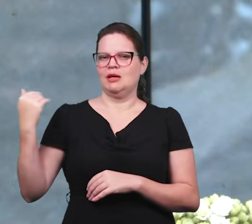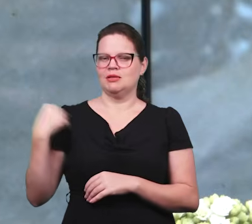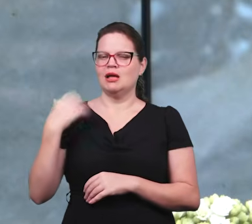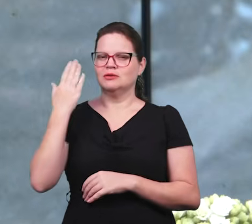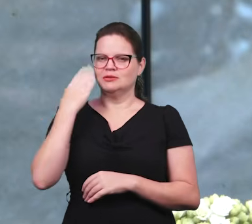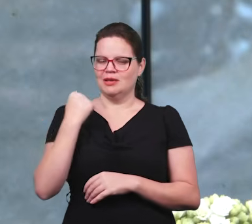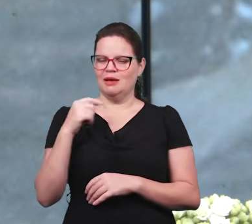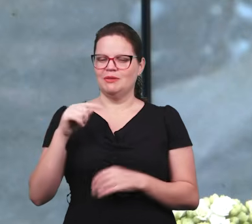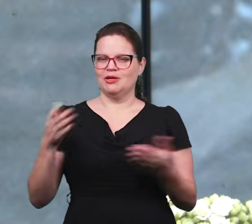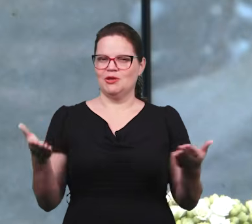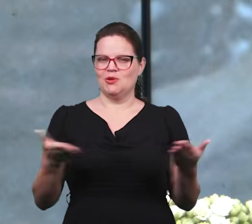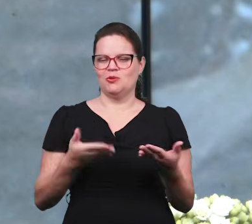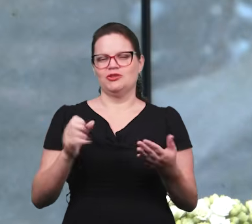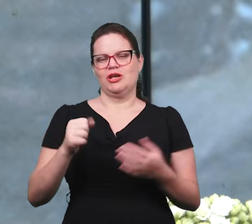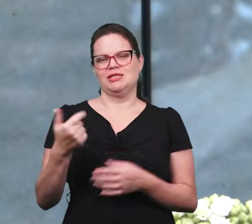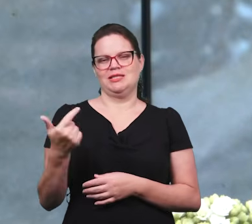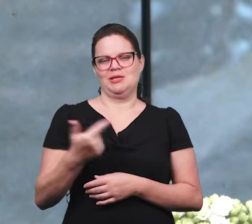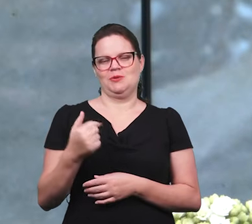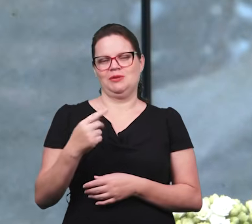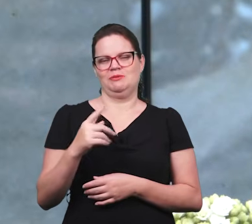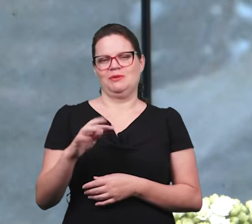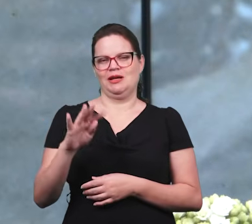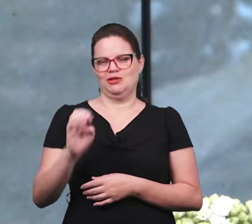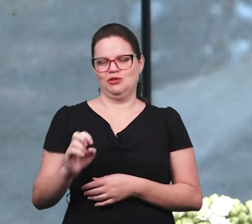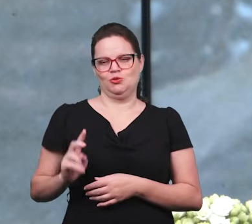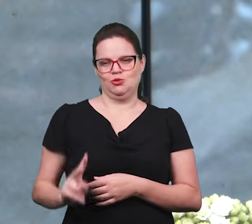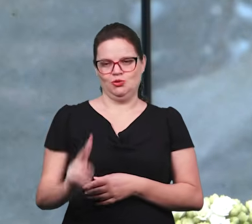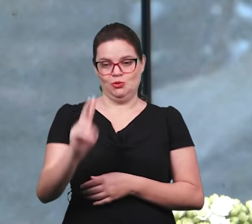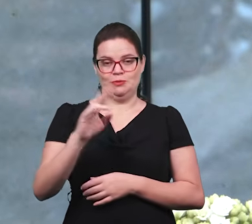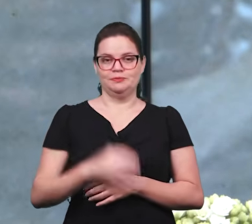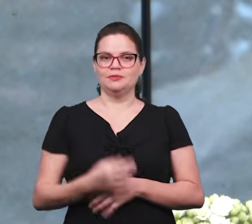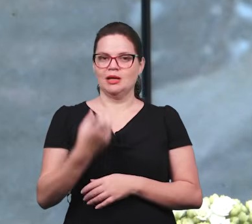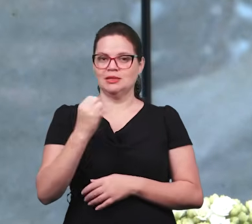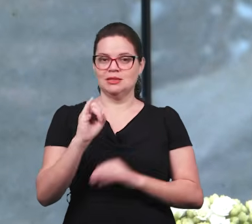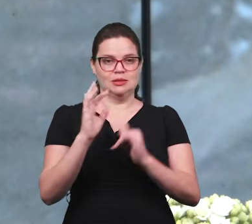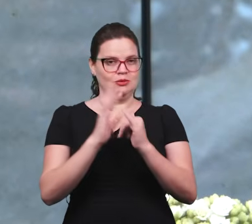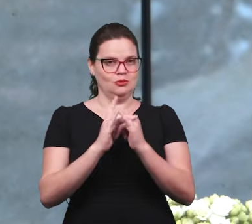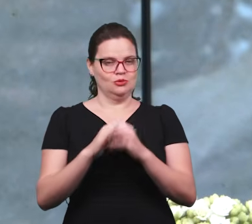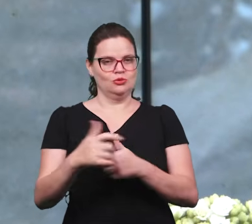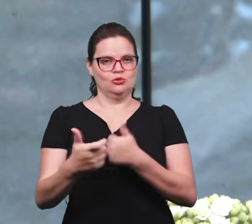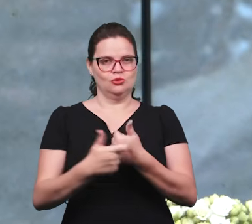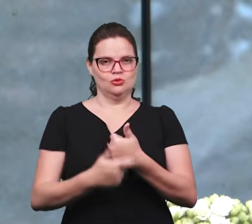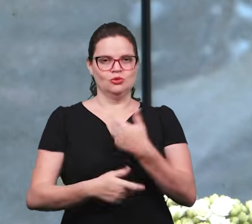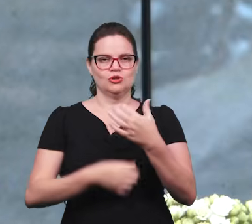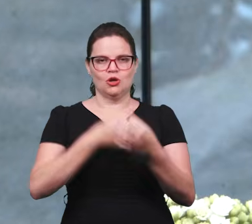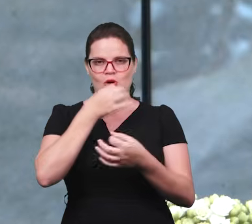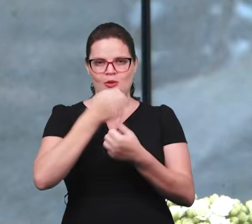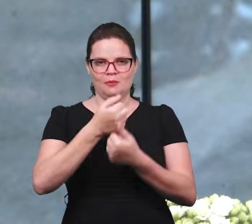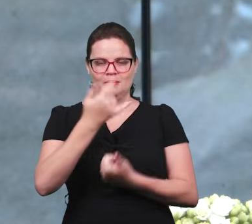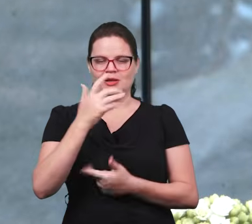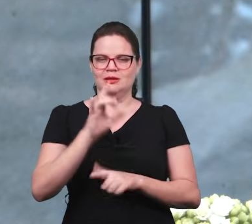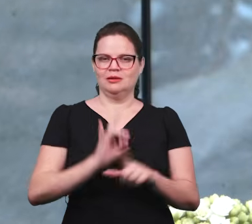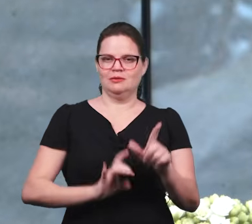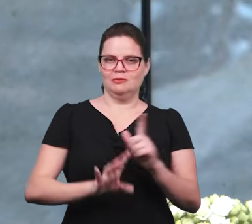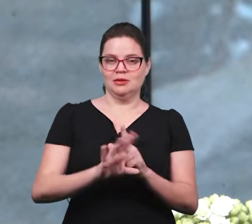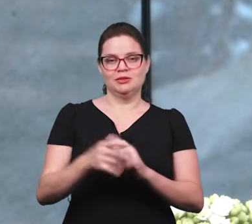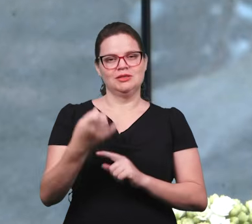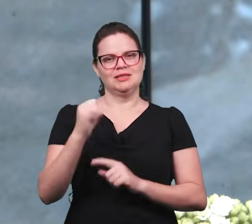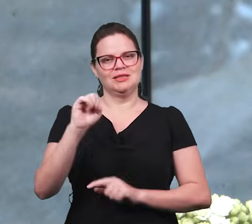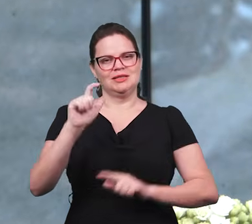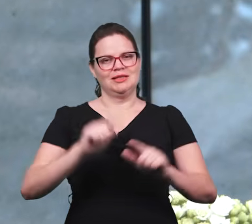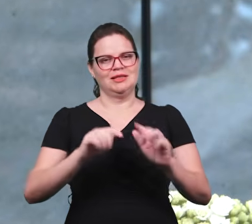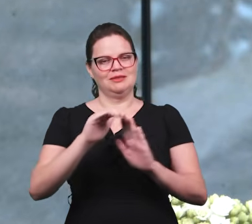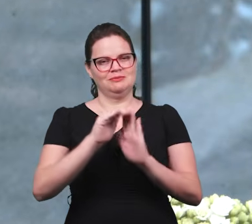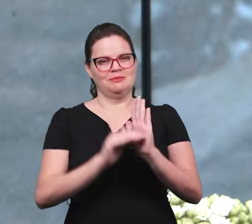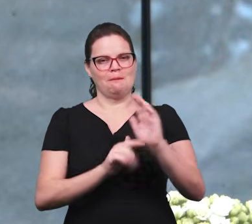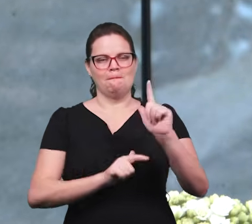certo? Então, fica com a gente. Se está no YouTube, curta, comente, compartilhe. Se tiver na programação da TV Manaim, seja bem-vindo ao programa